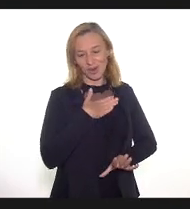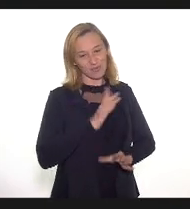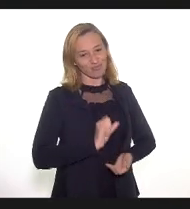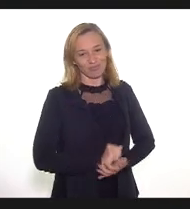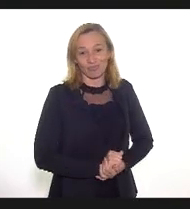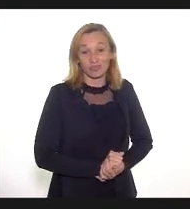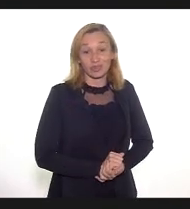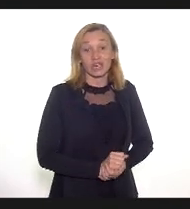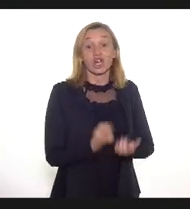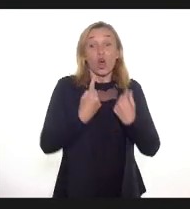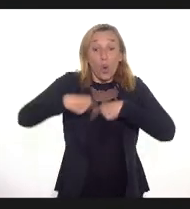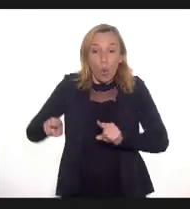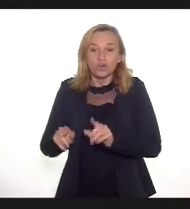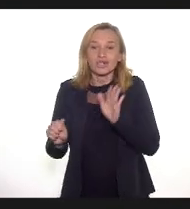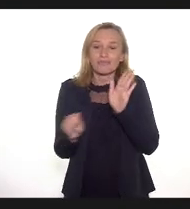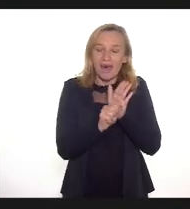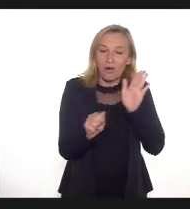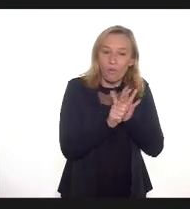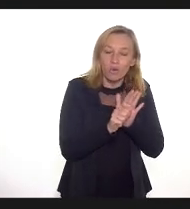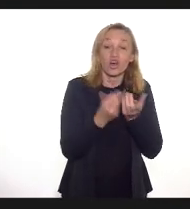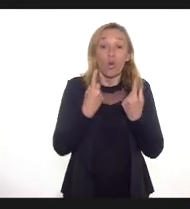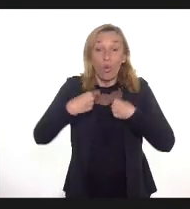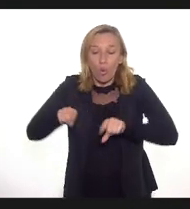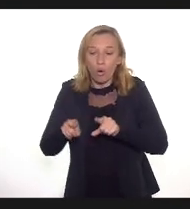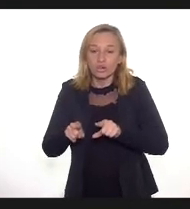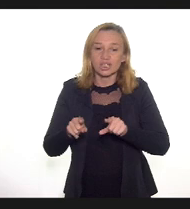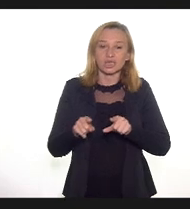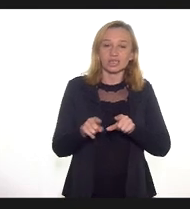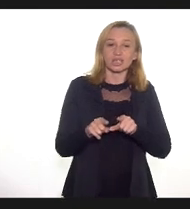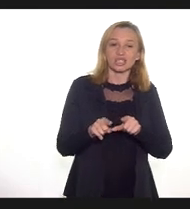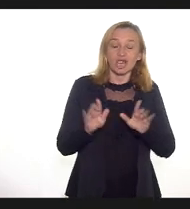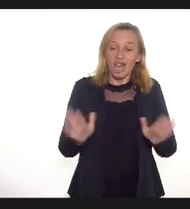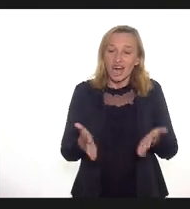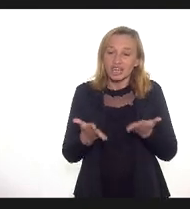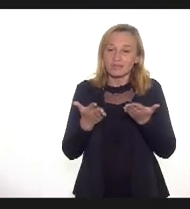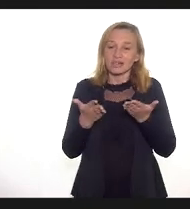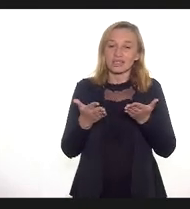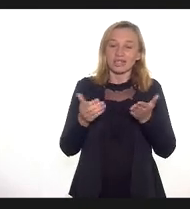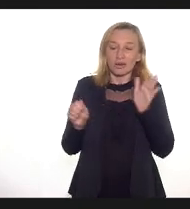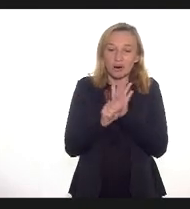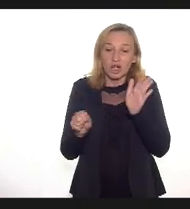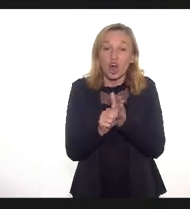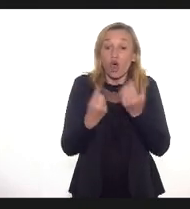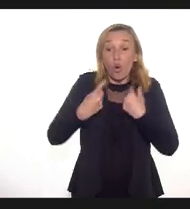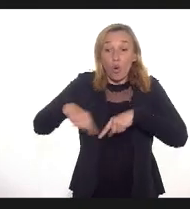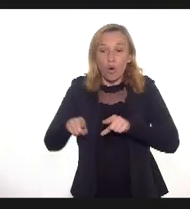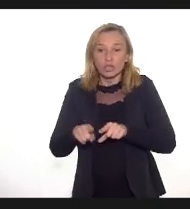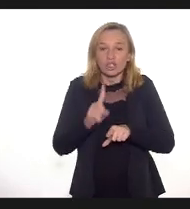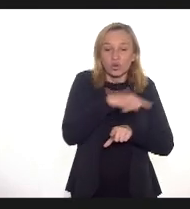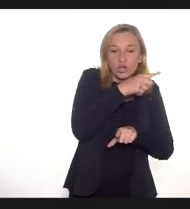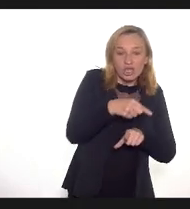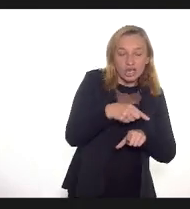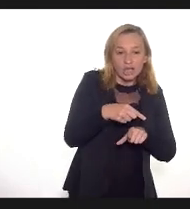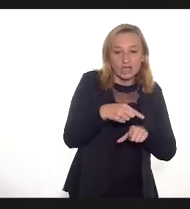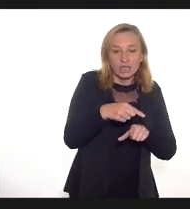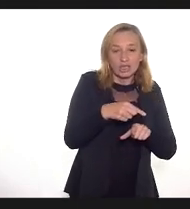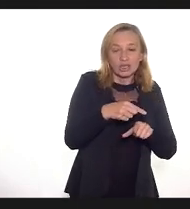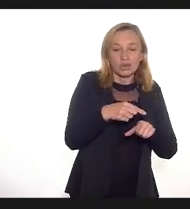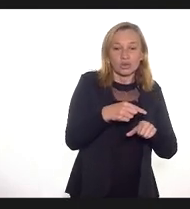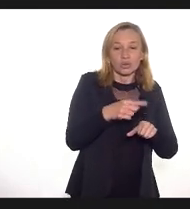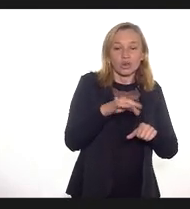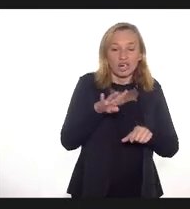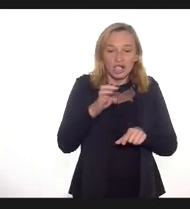Então, contra a maconha, contra a apologia à maconha, contra o crime e contra o